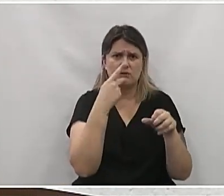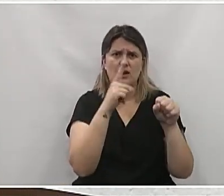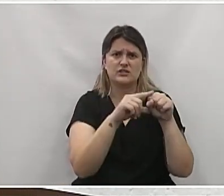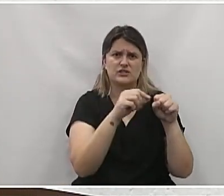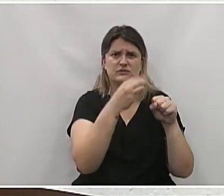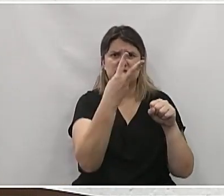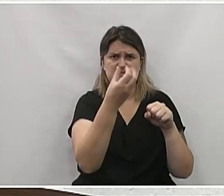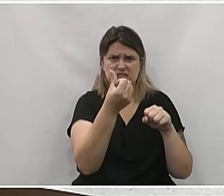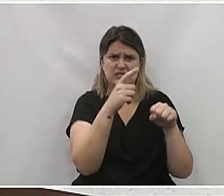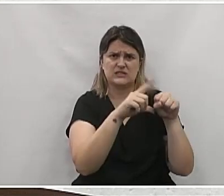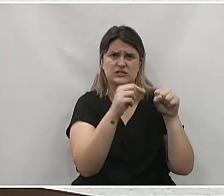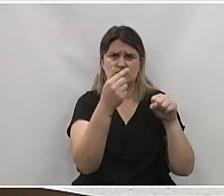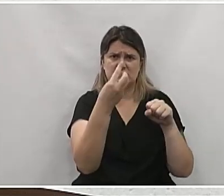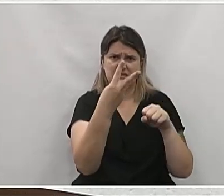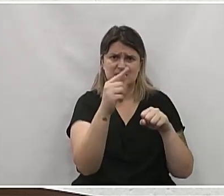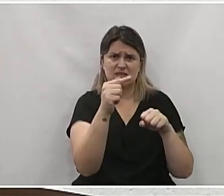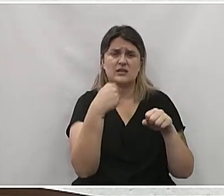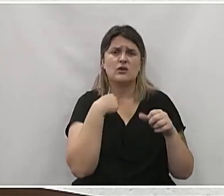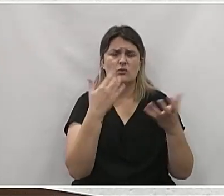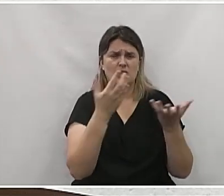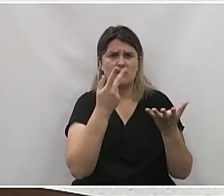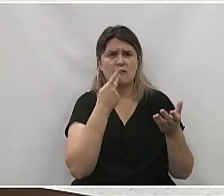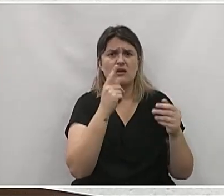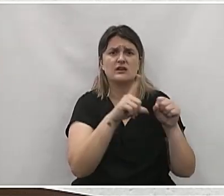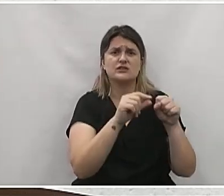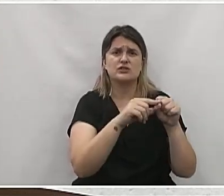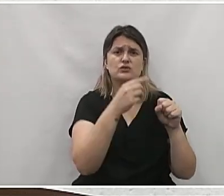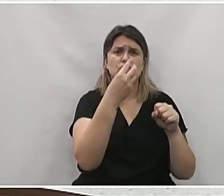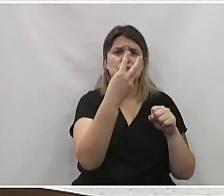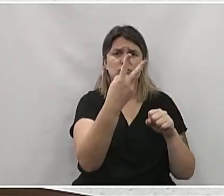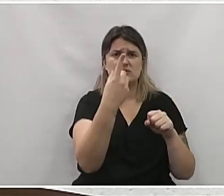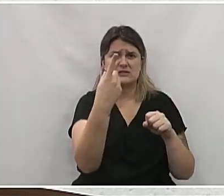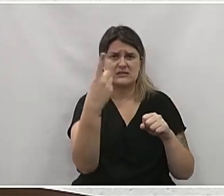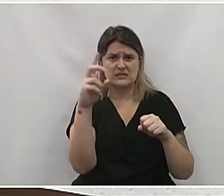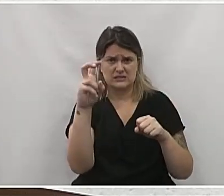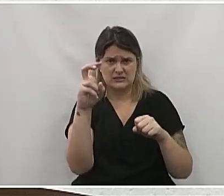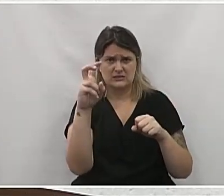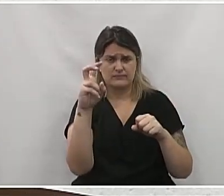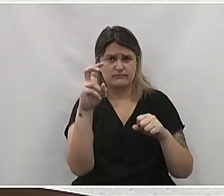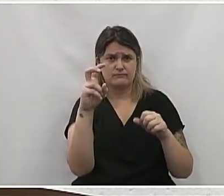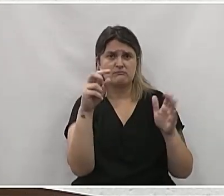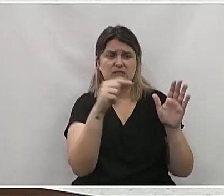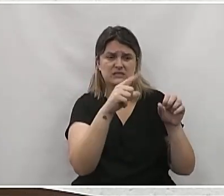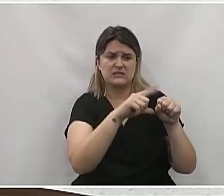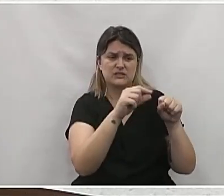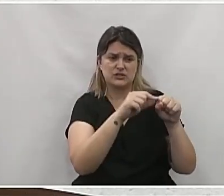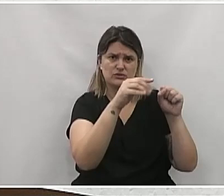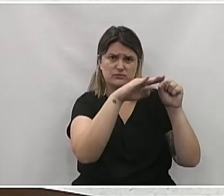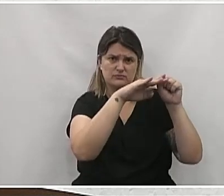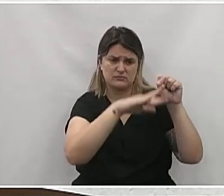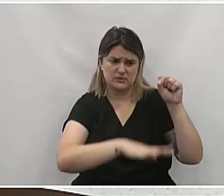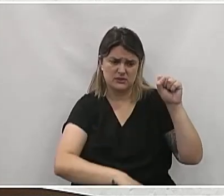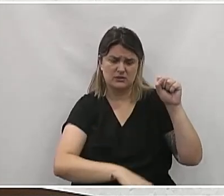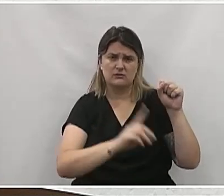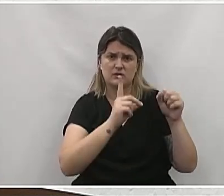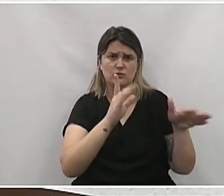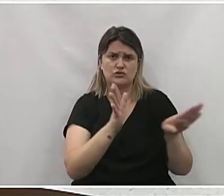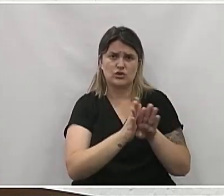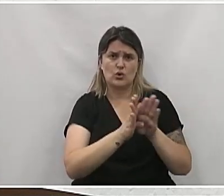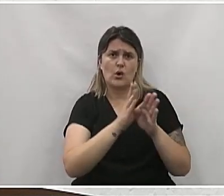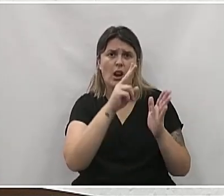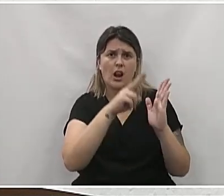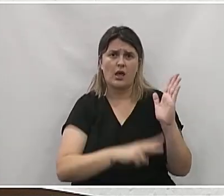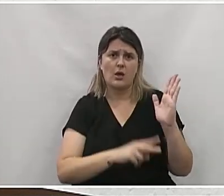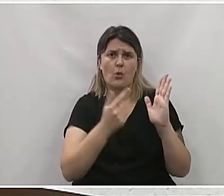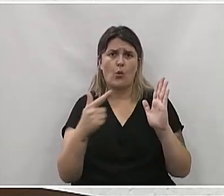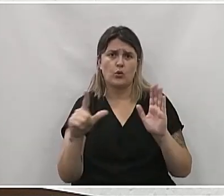36 e 37, mas quero citar o artigo 215, que talvez para baixo não chegou a ler os